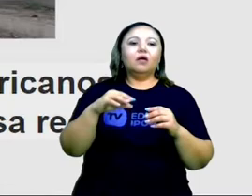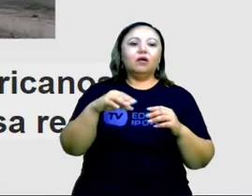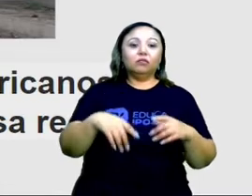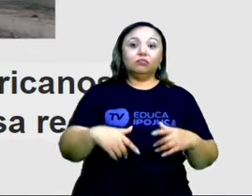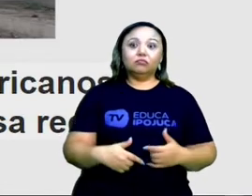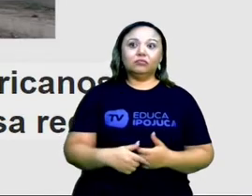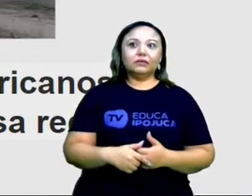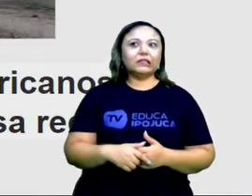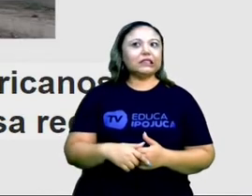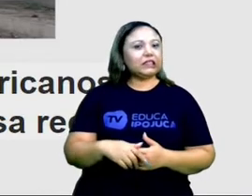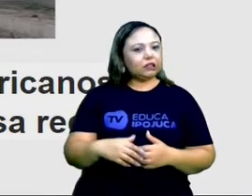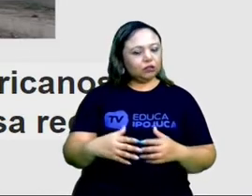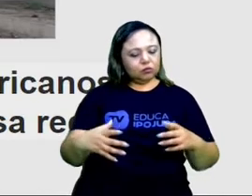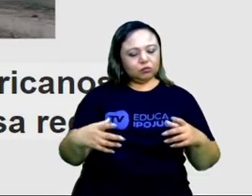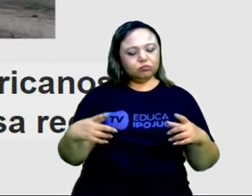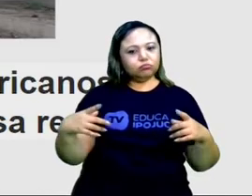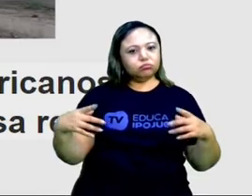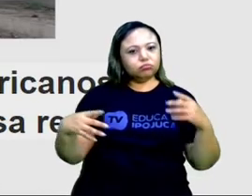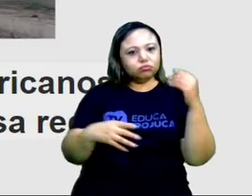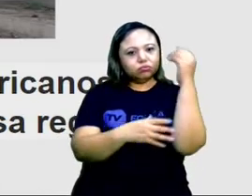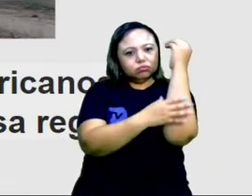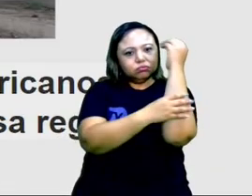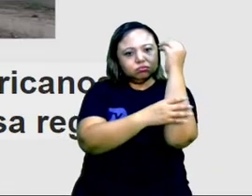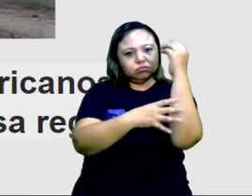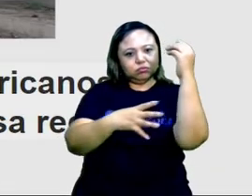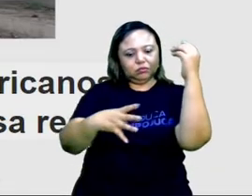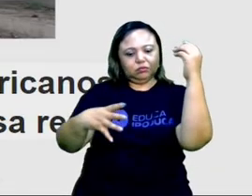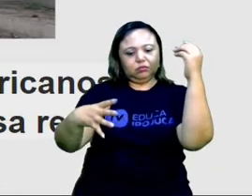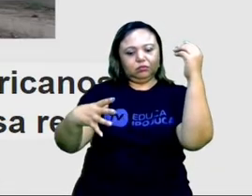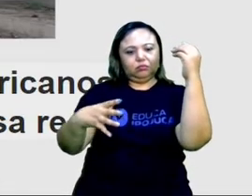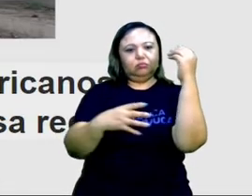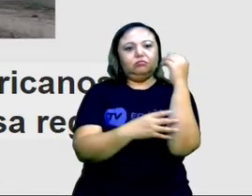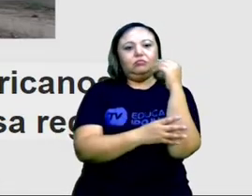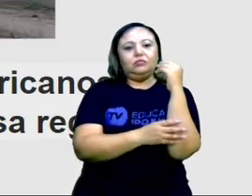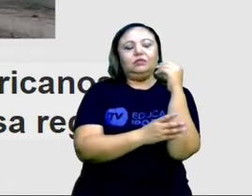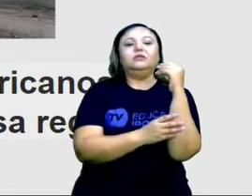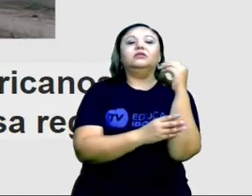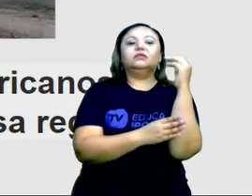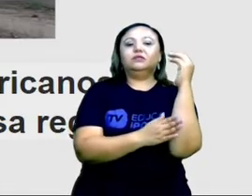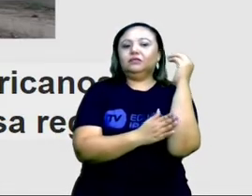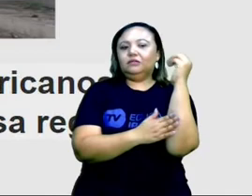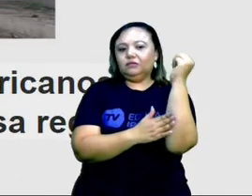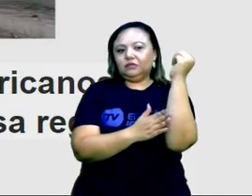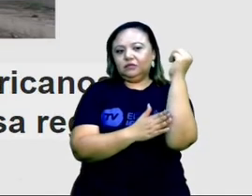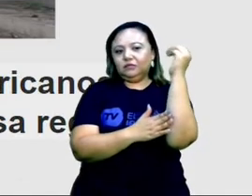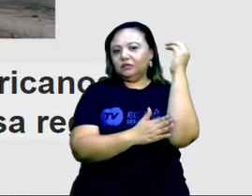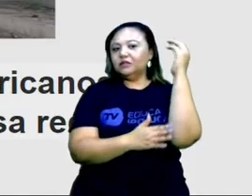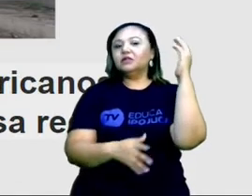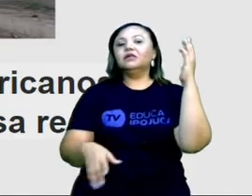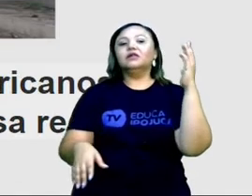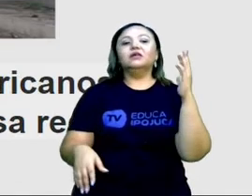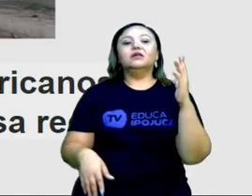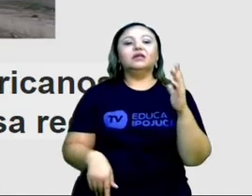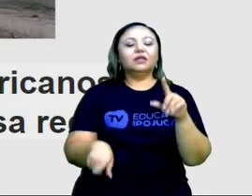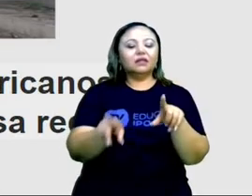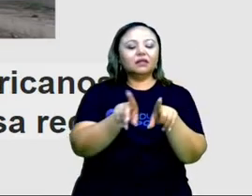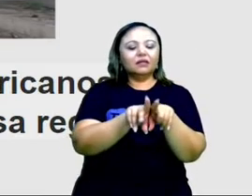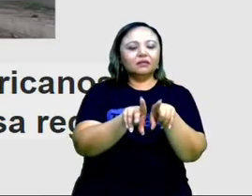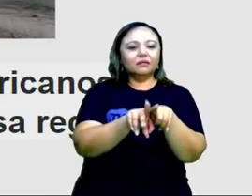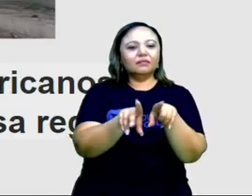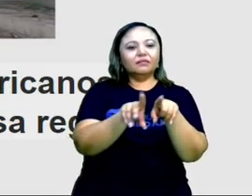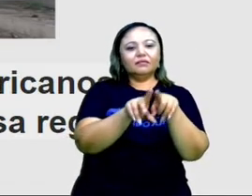o tamanho do tronco, né, que é bem gordão, bem grande, não é? Ela